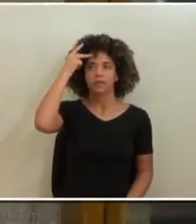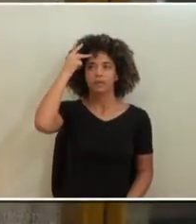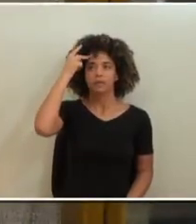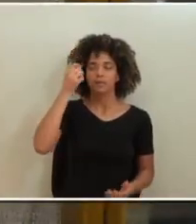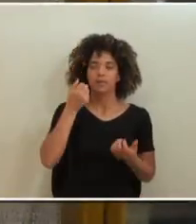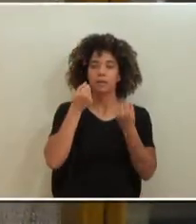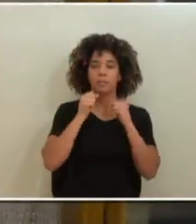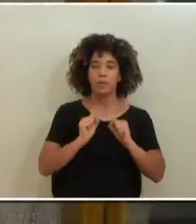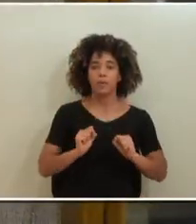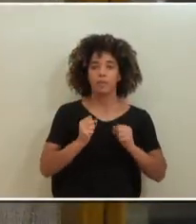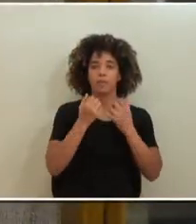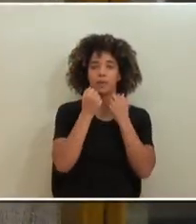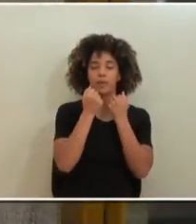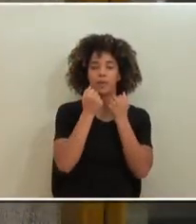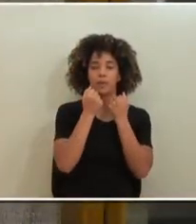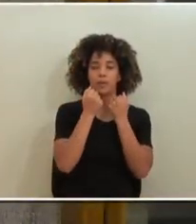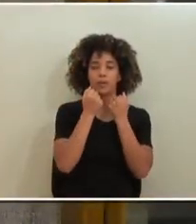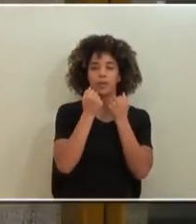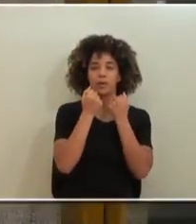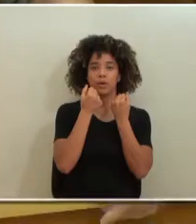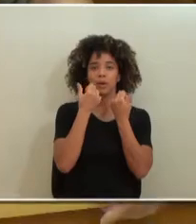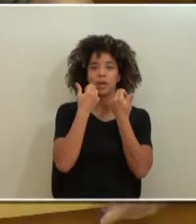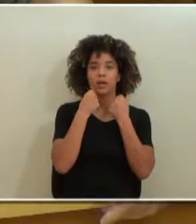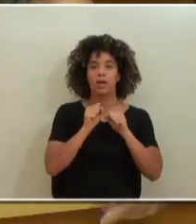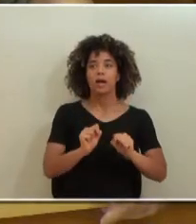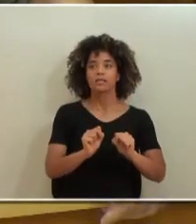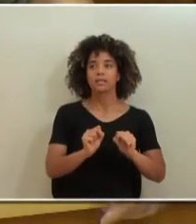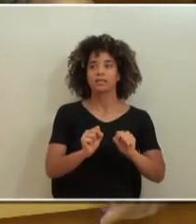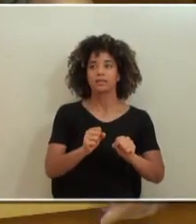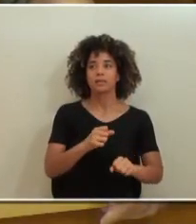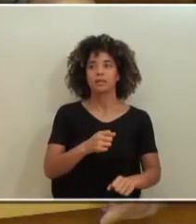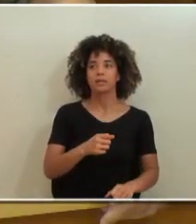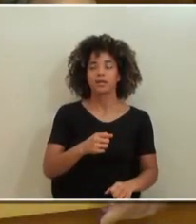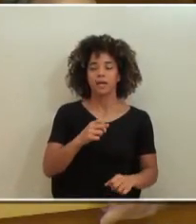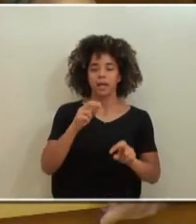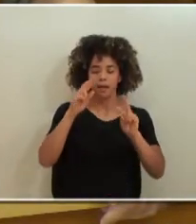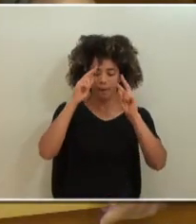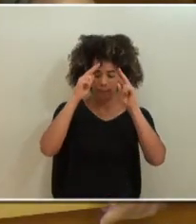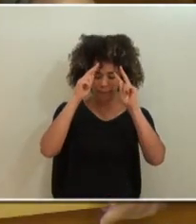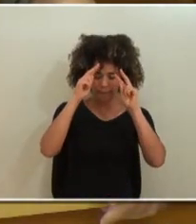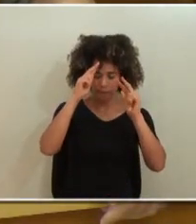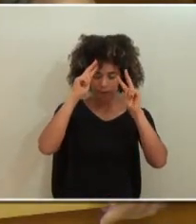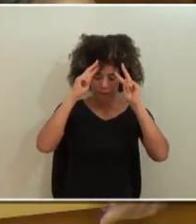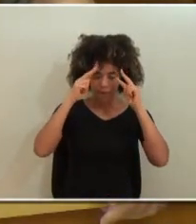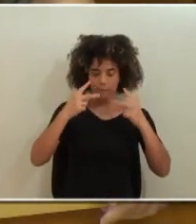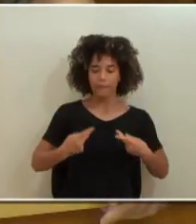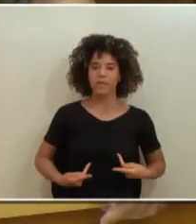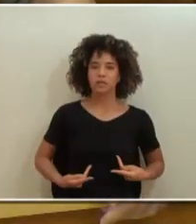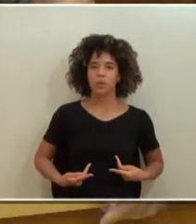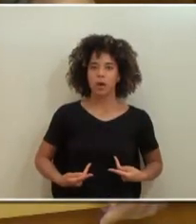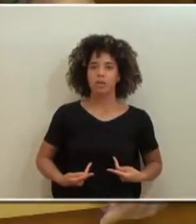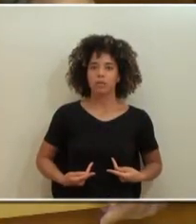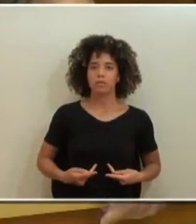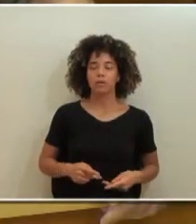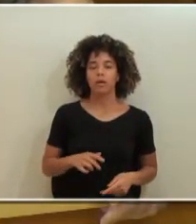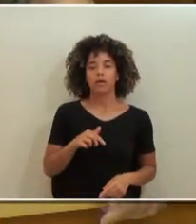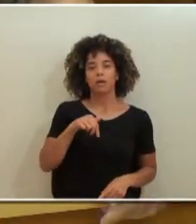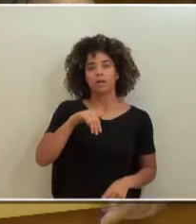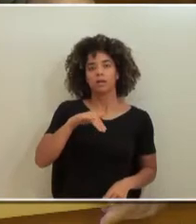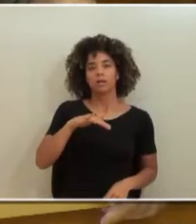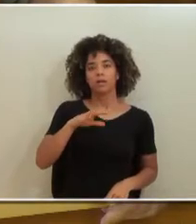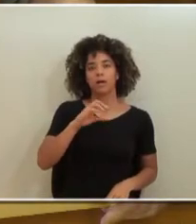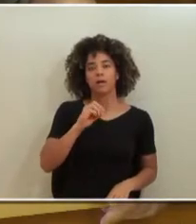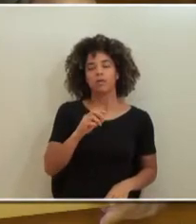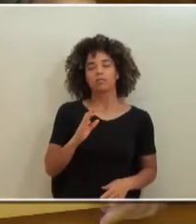assessor pessoal. Mas eu fiz questão de vir aqui falar com o Kiko, porque ele, durante esses anos todos,